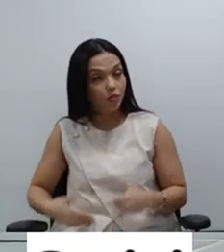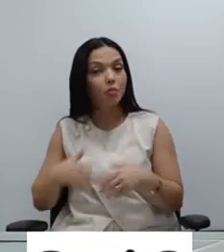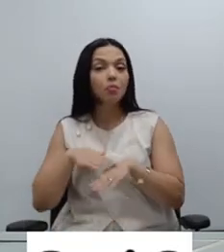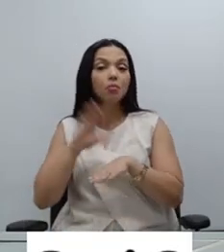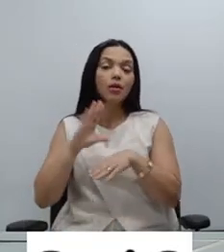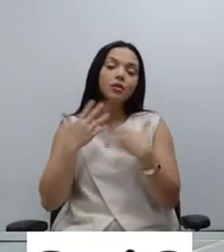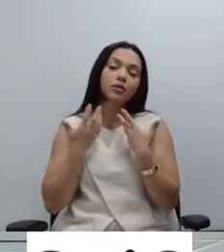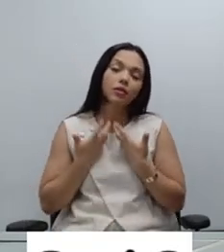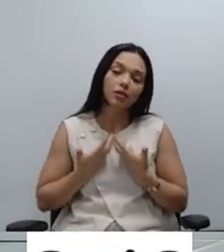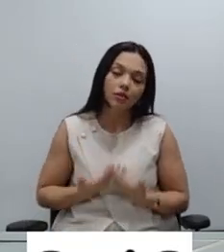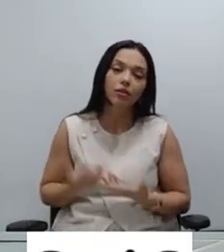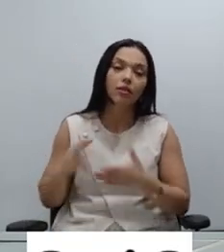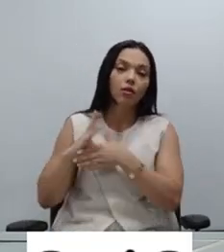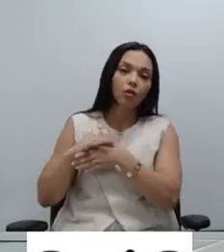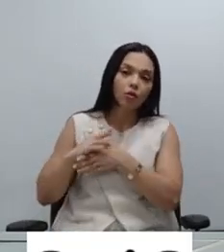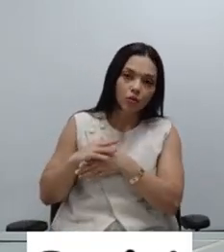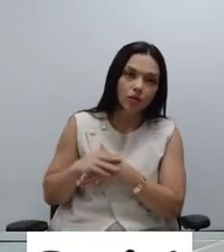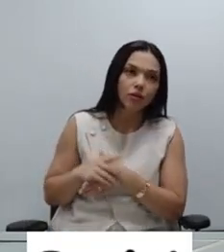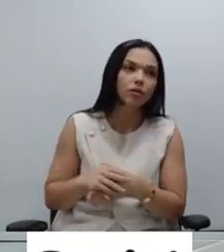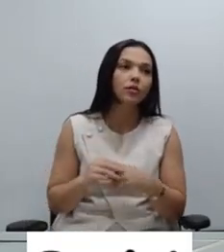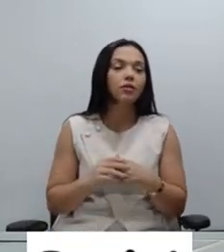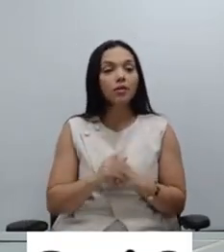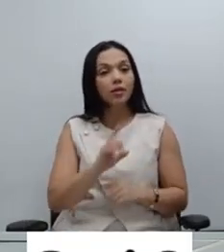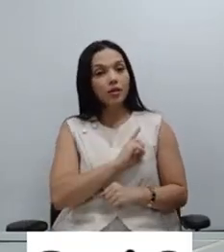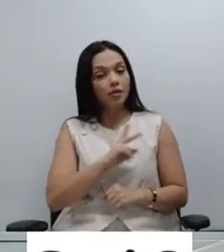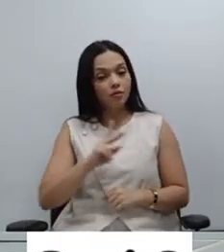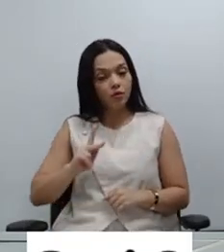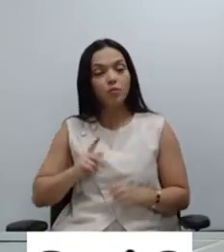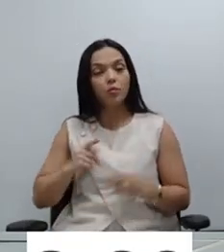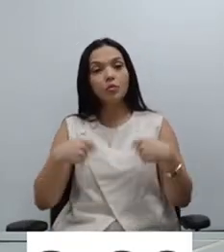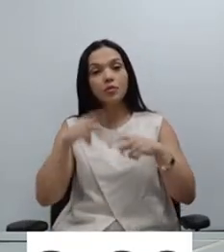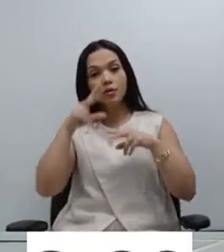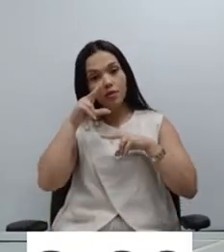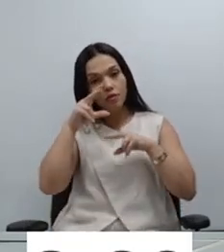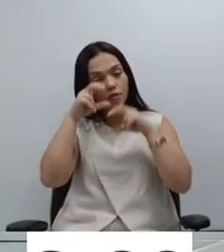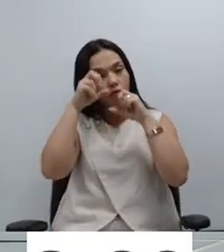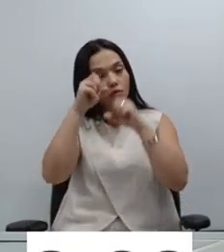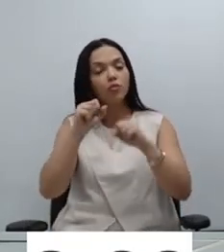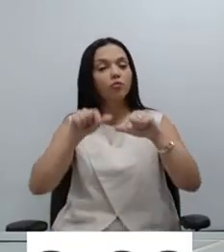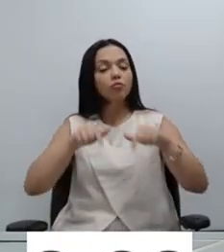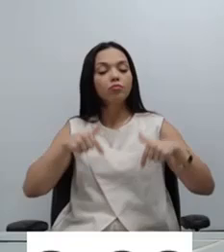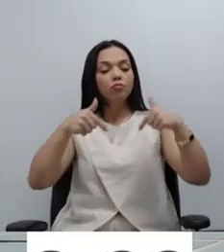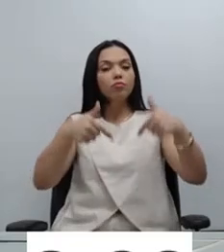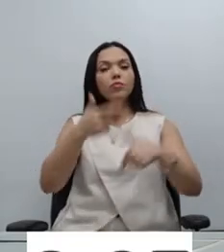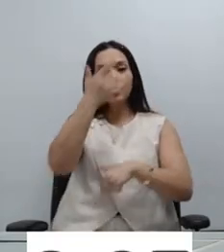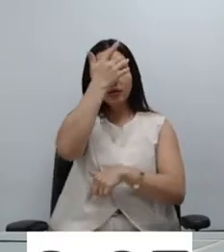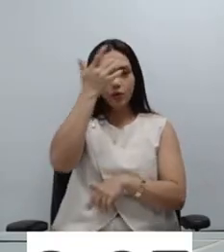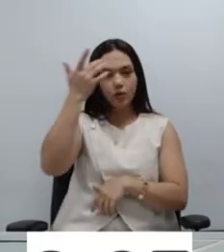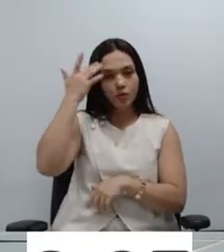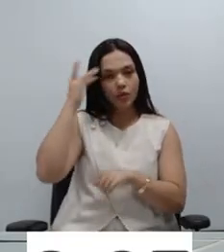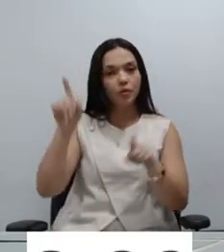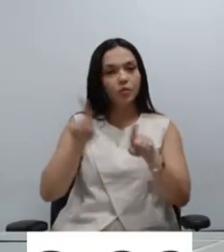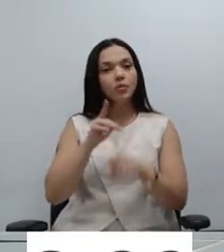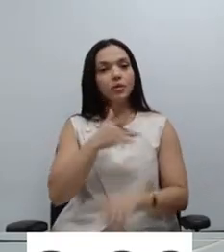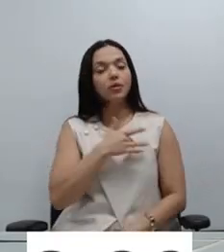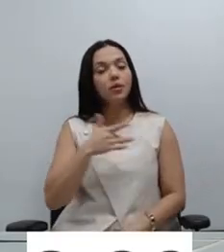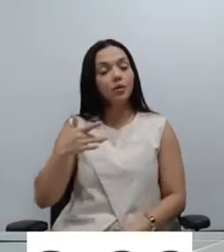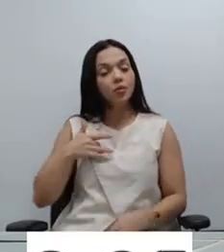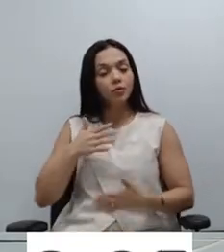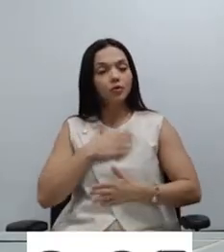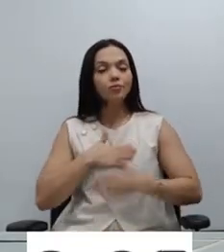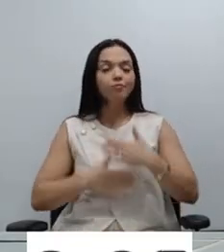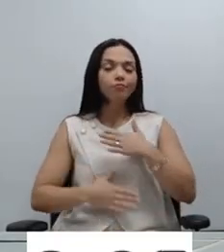mais sobrecarregados e sobrecarregadas. Uma defensoria fortalecida precisa, antes de tudo, zelar pela saúde mental e física de seus trabalhadores e